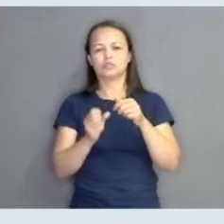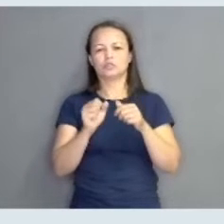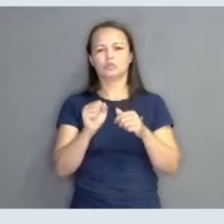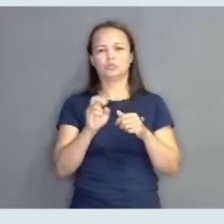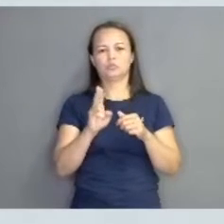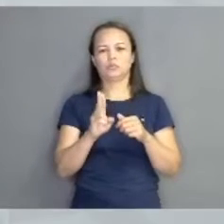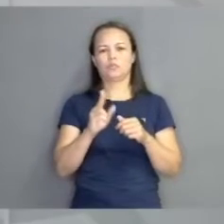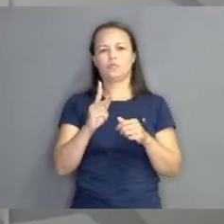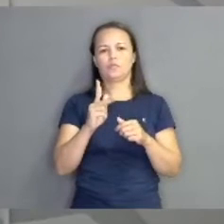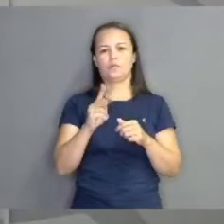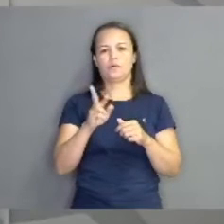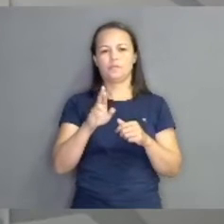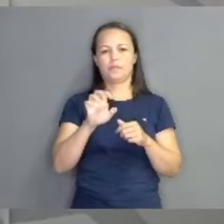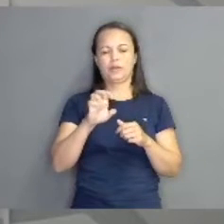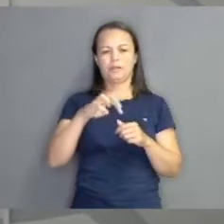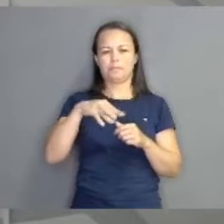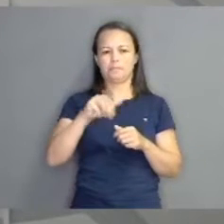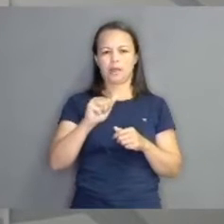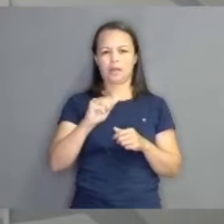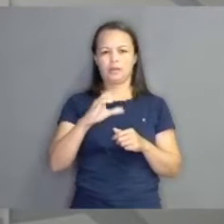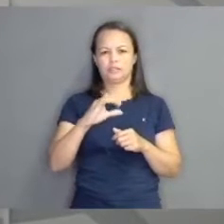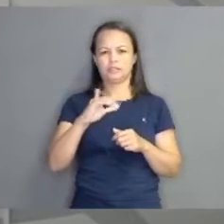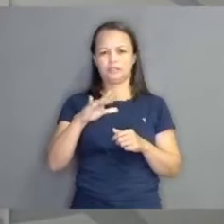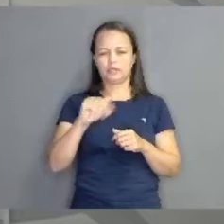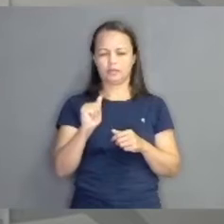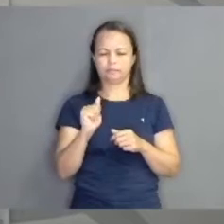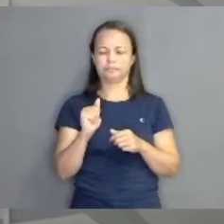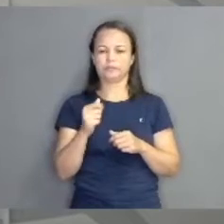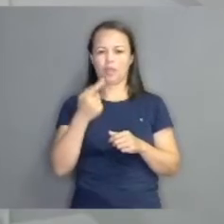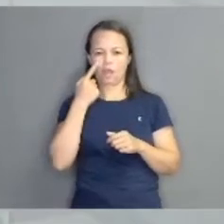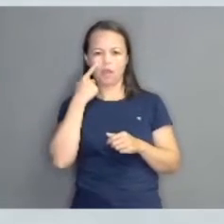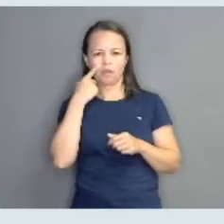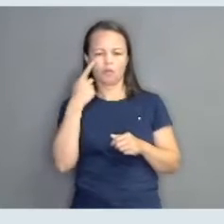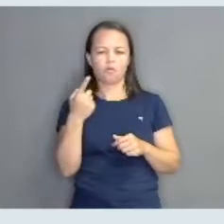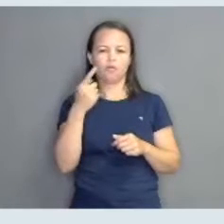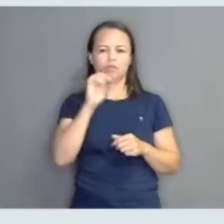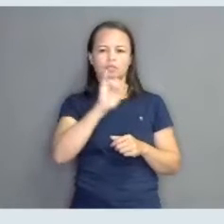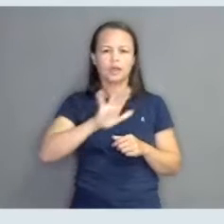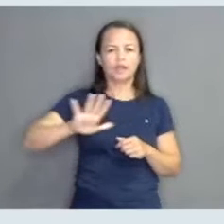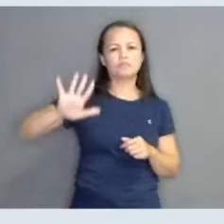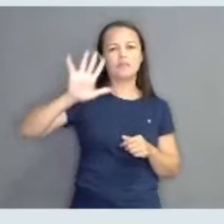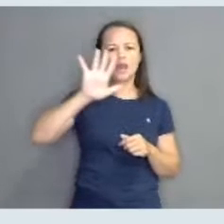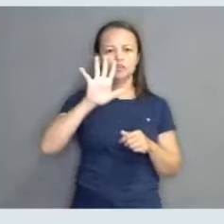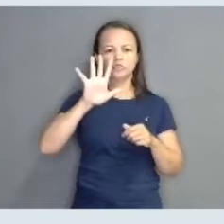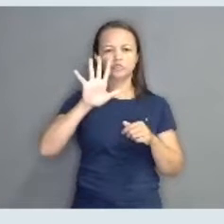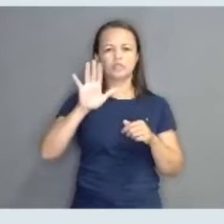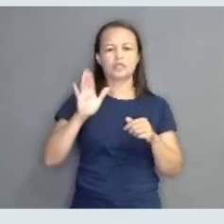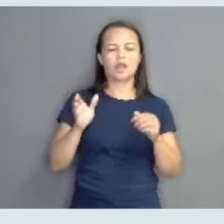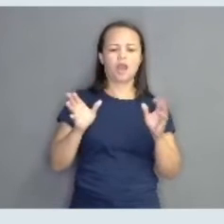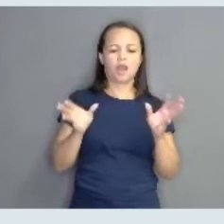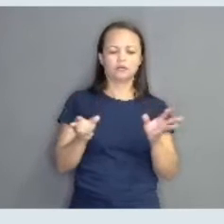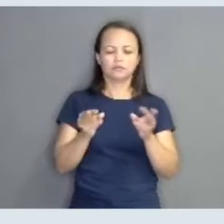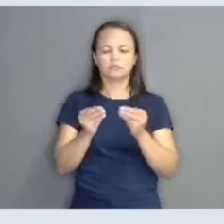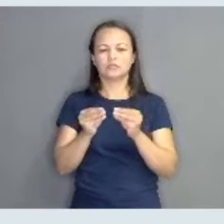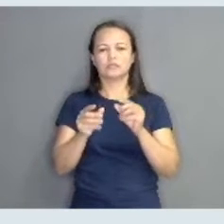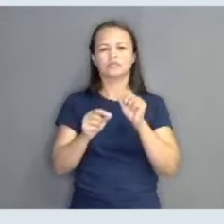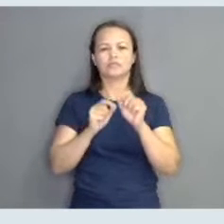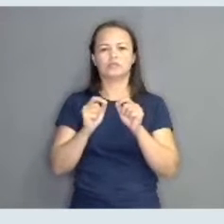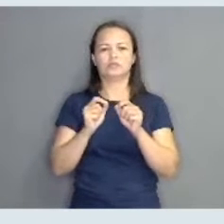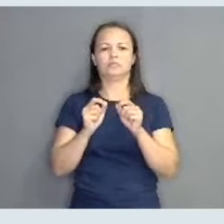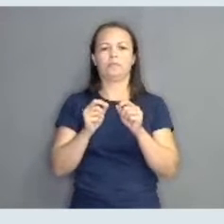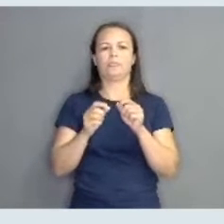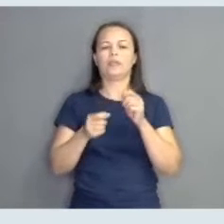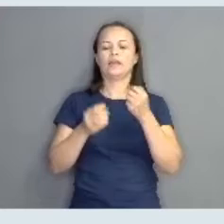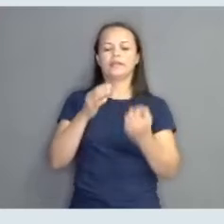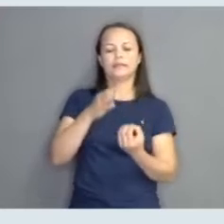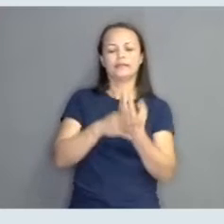Bom, olha aí, na imagem, vocês podem ver a definição, tá, do ato de supremacia e a